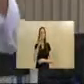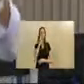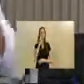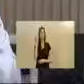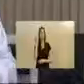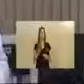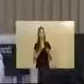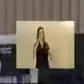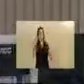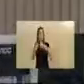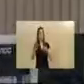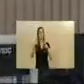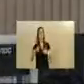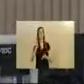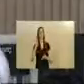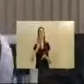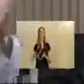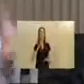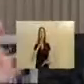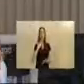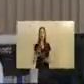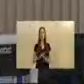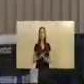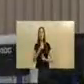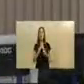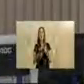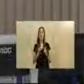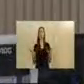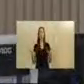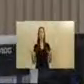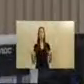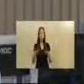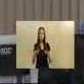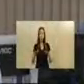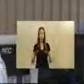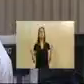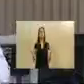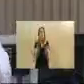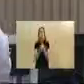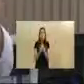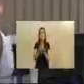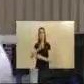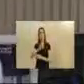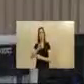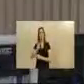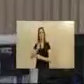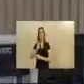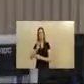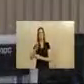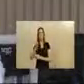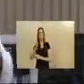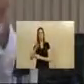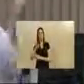novamente orientado a ir junto com a sua assessoria juntamente também com bons árbitros que vossa excelência